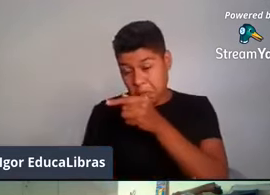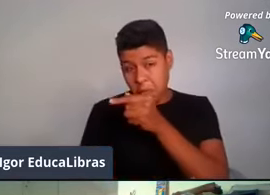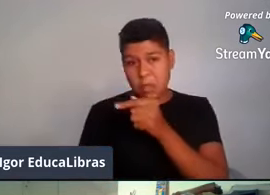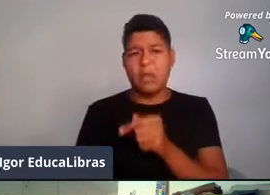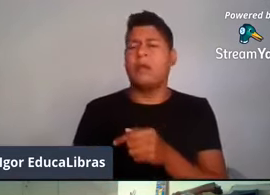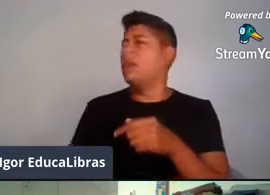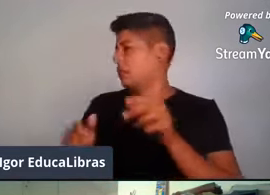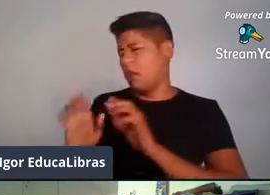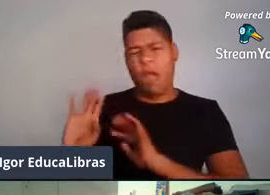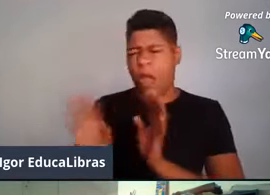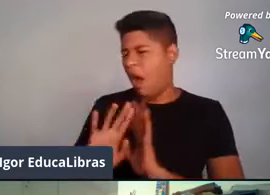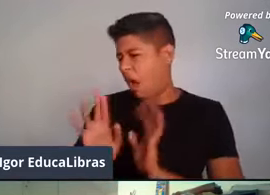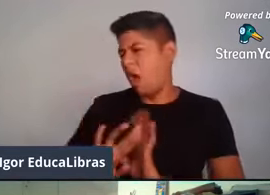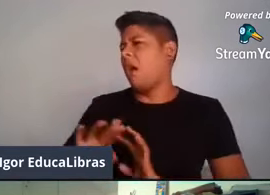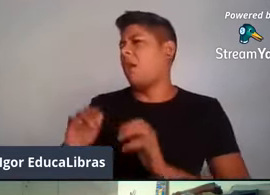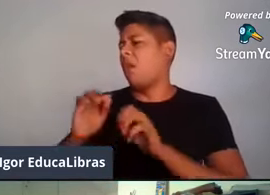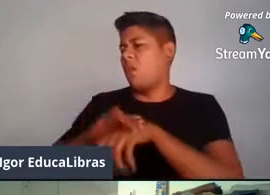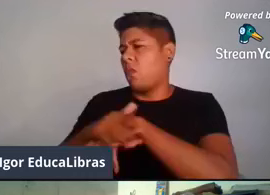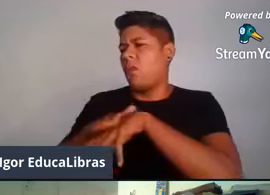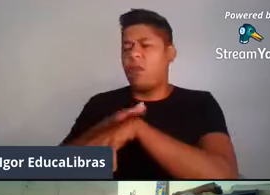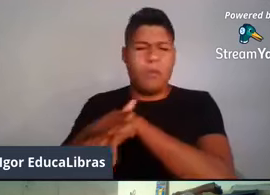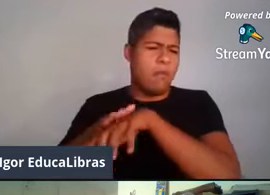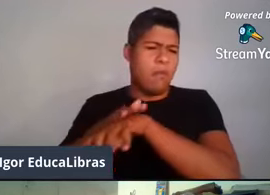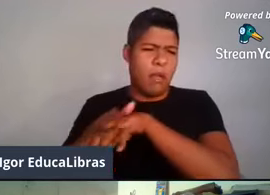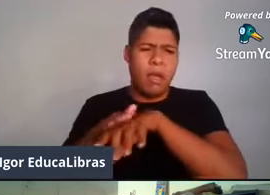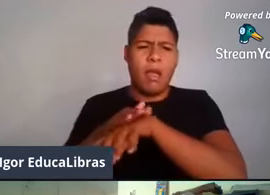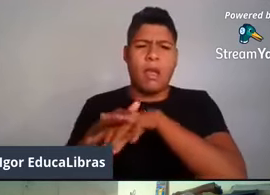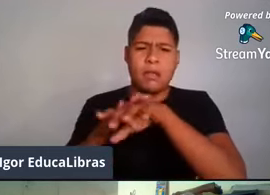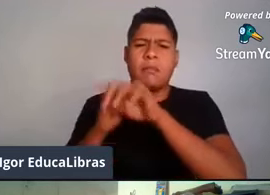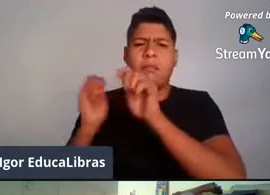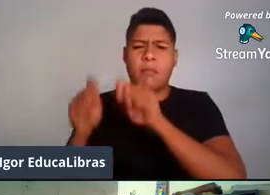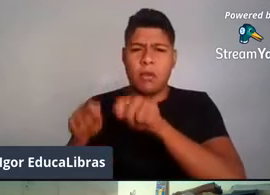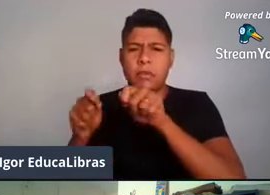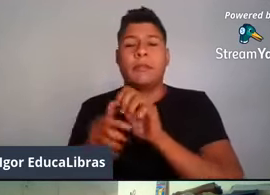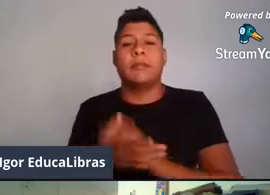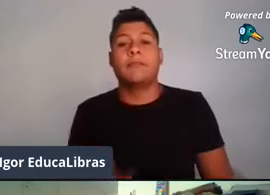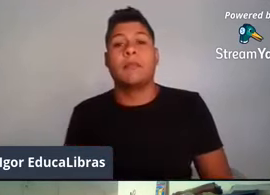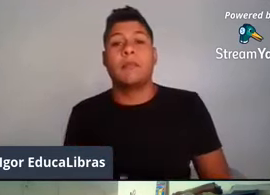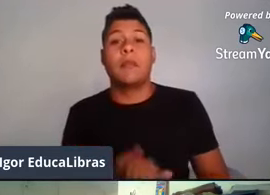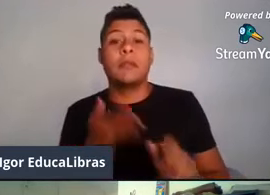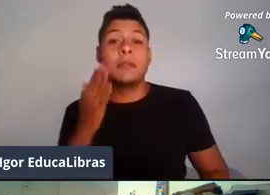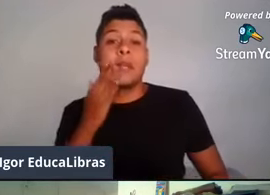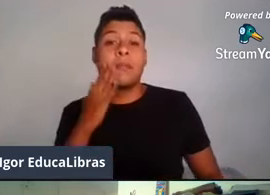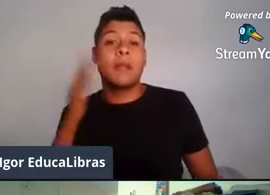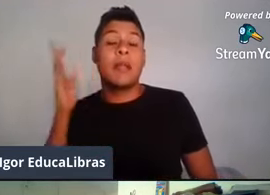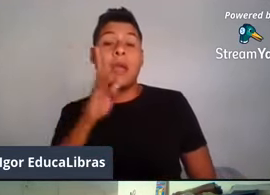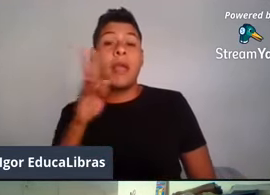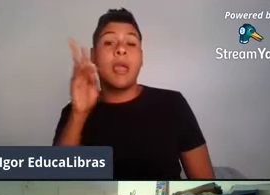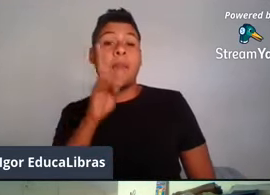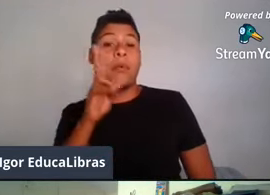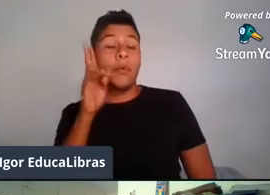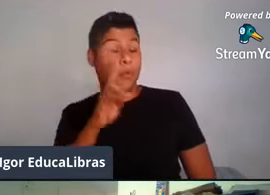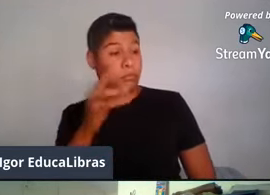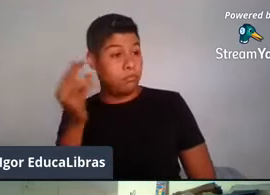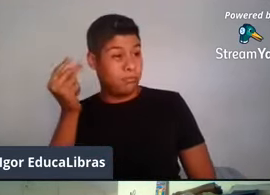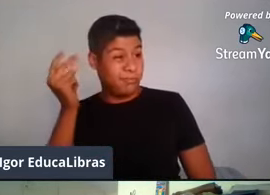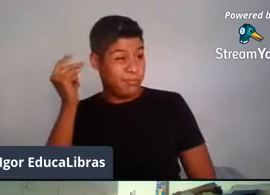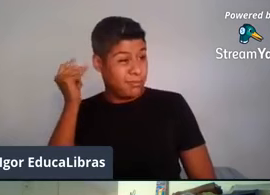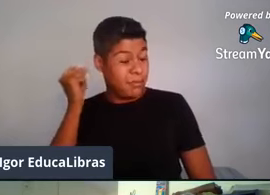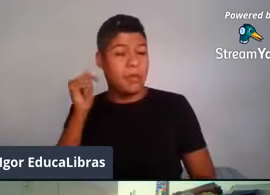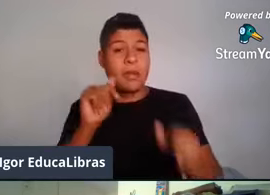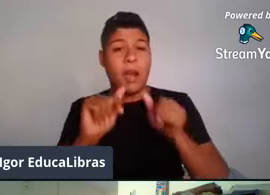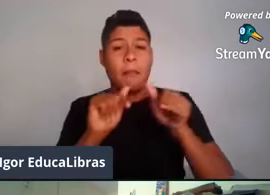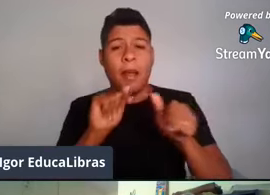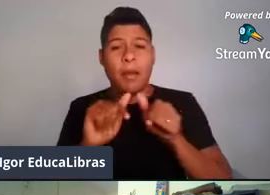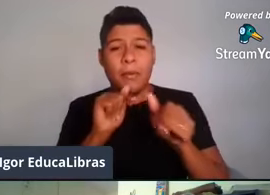jeito nenhum. A conversa é informal mesmo. Tá, porque eu me lembro que nessa área do trabalho,